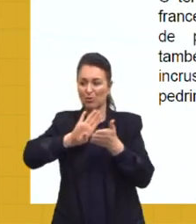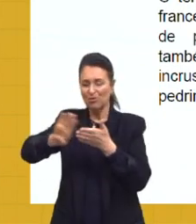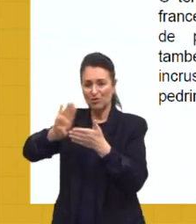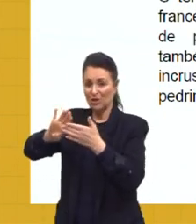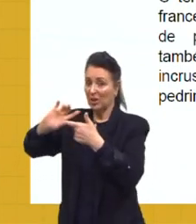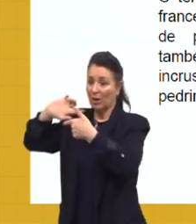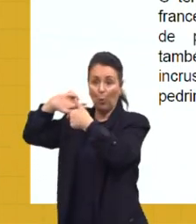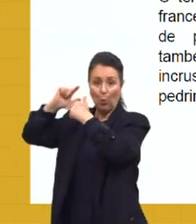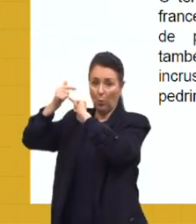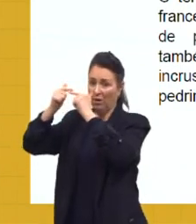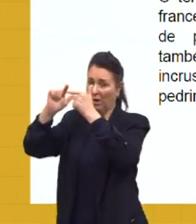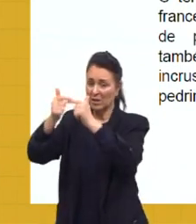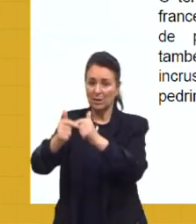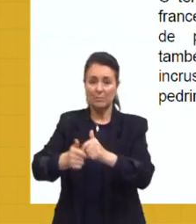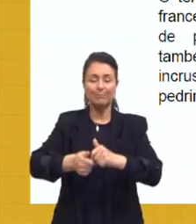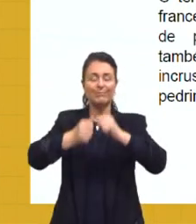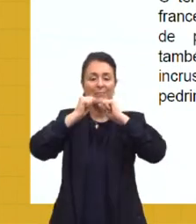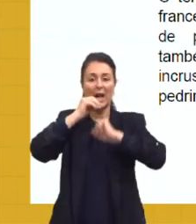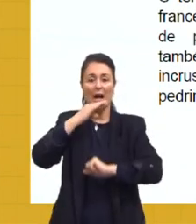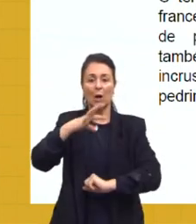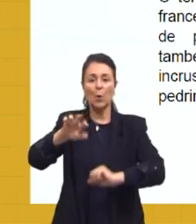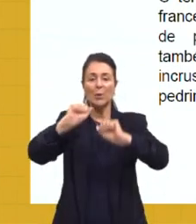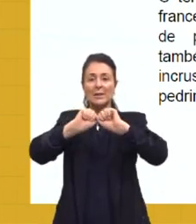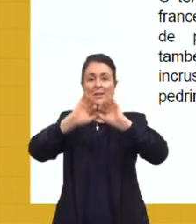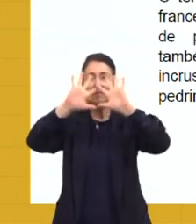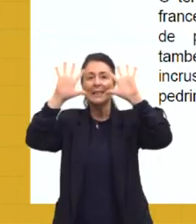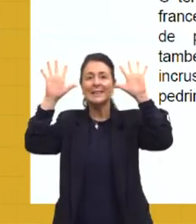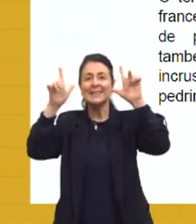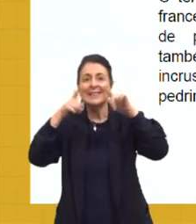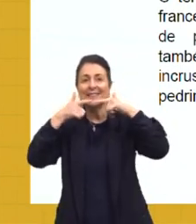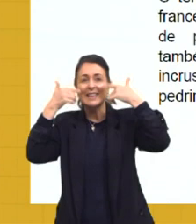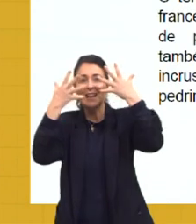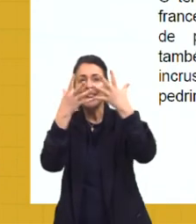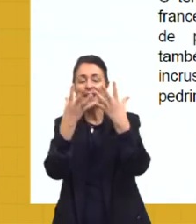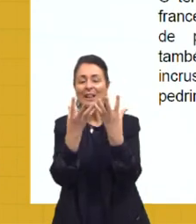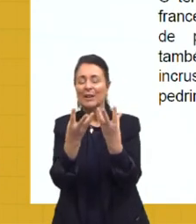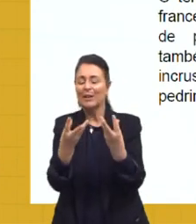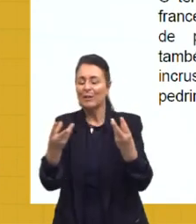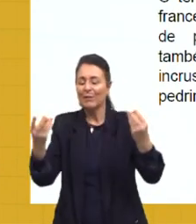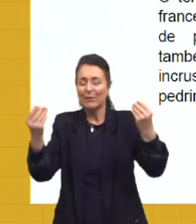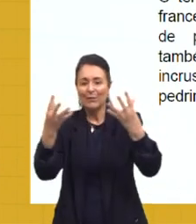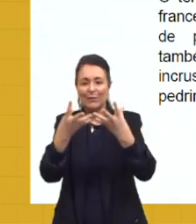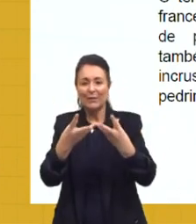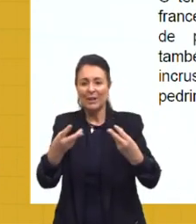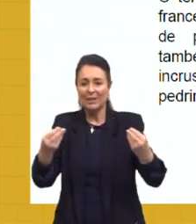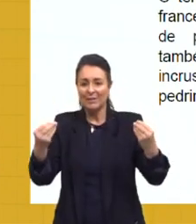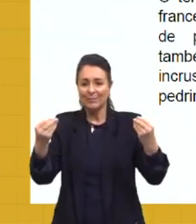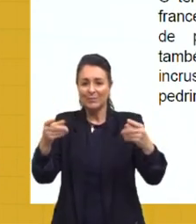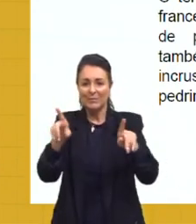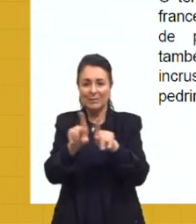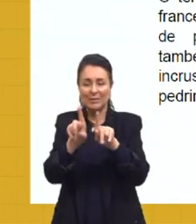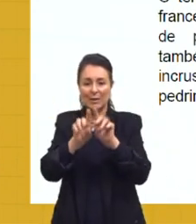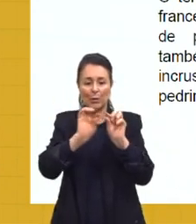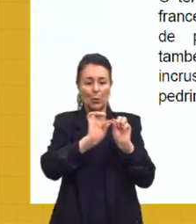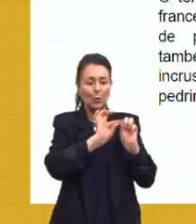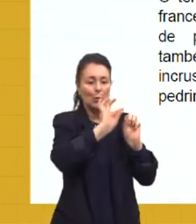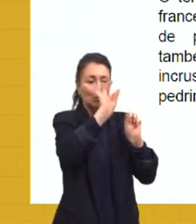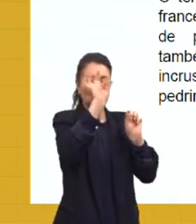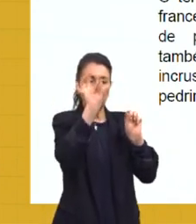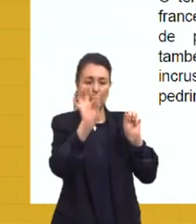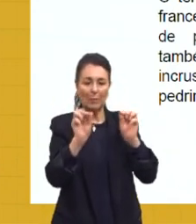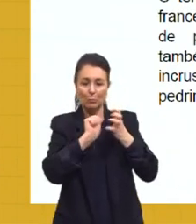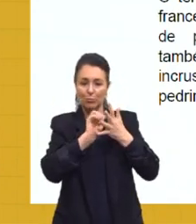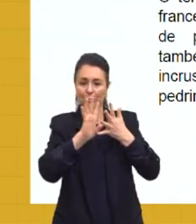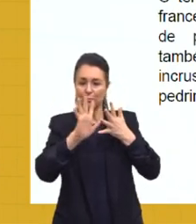elementos clássicos cores claras e alegres leveza elementos mais intimistas contornos mais